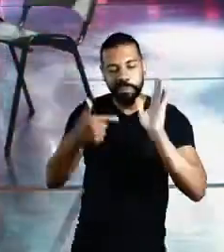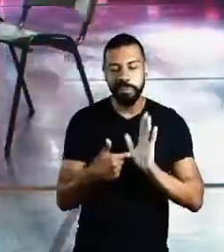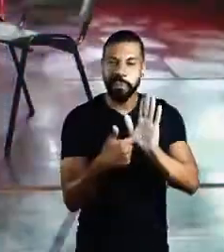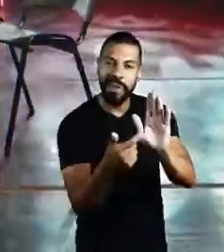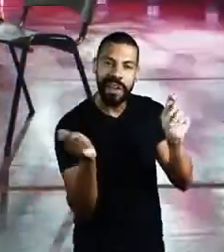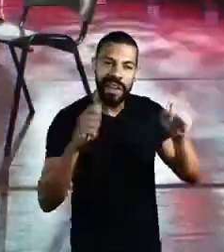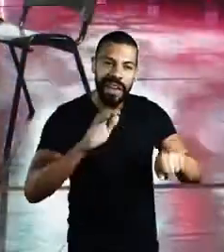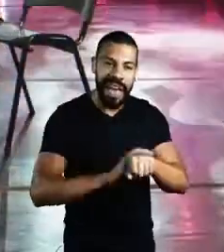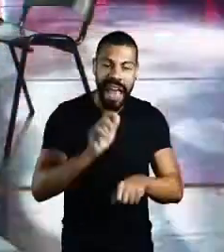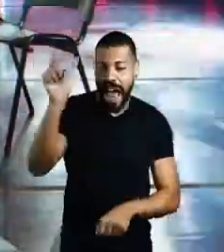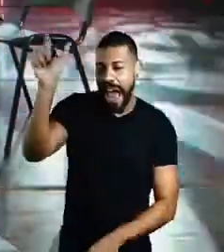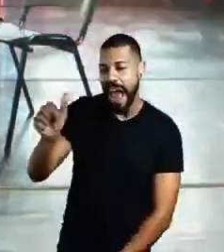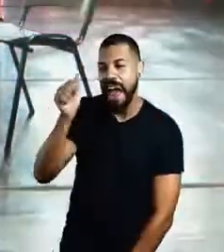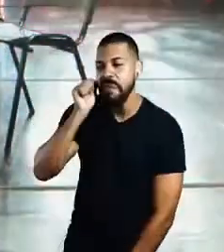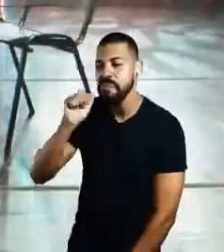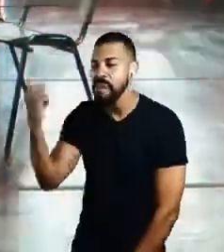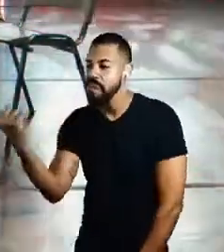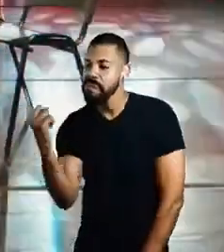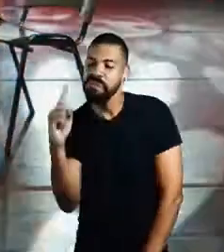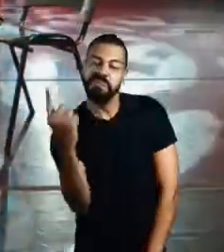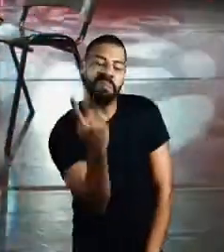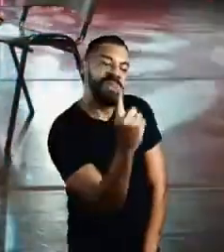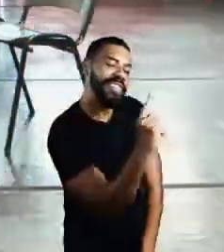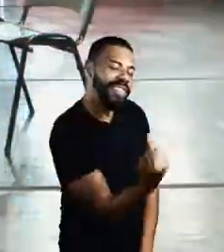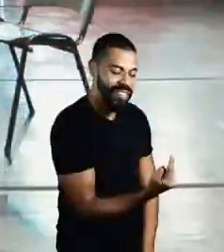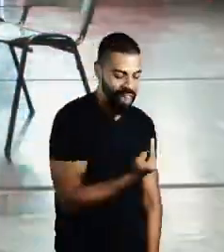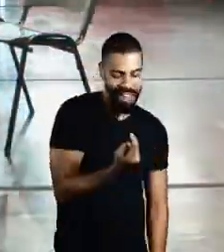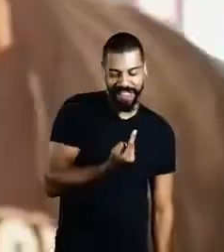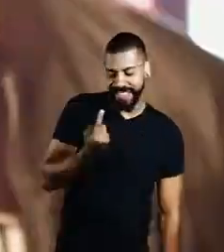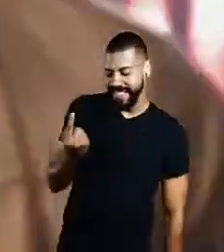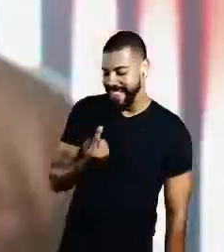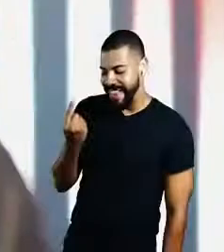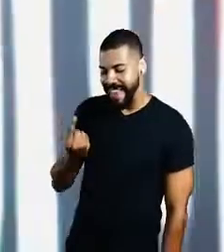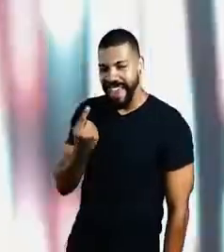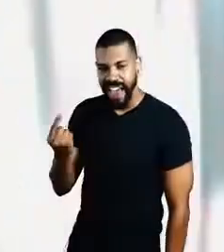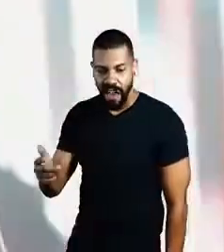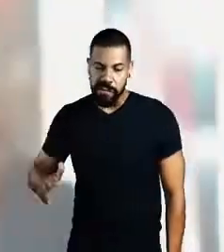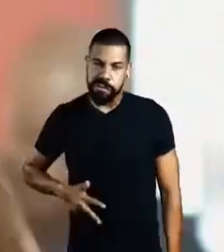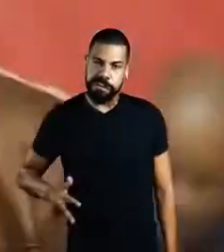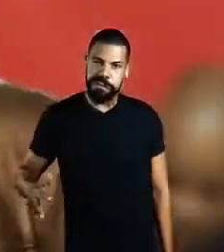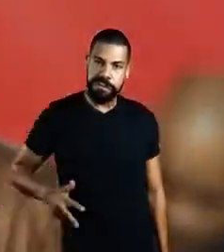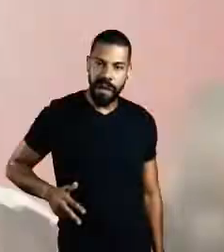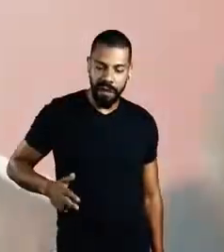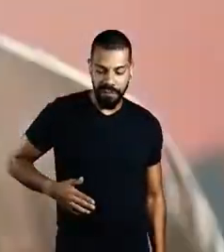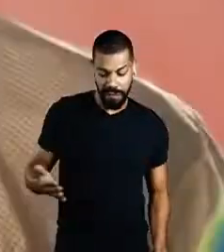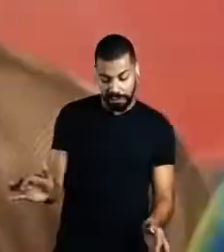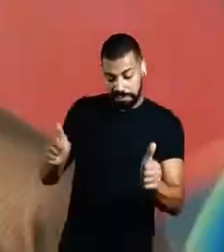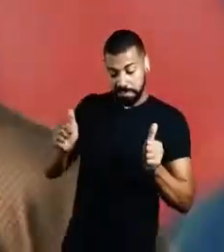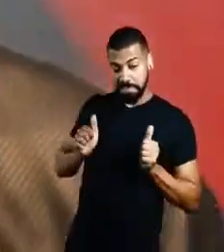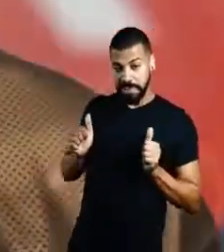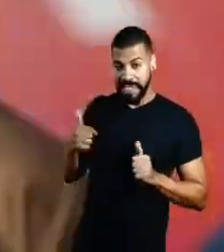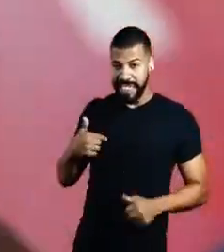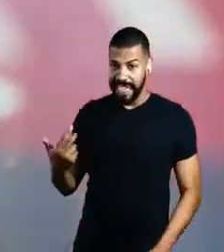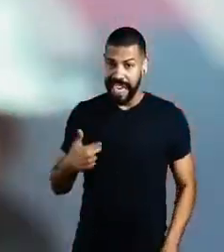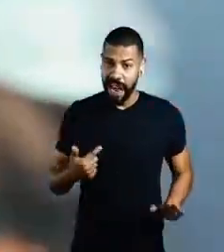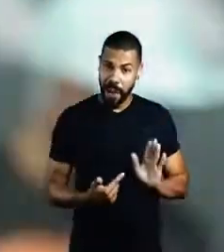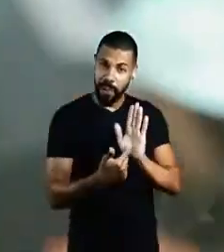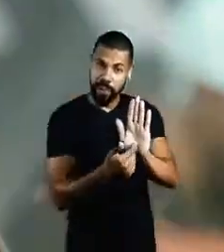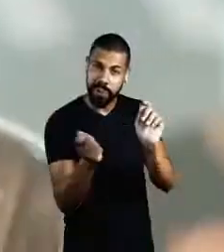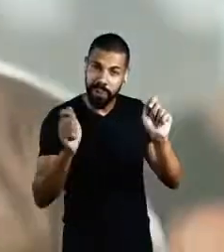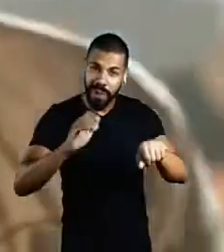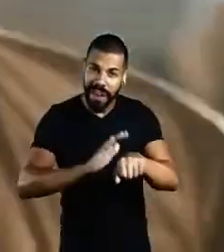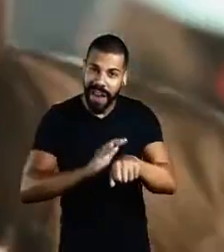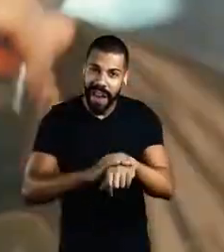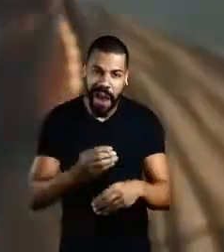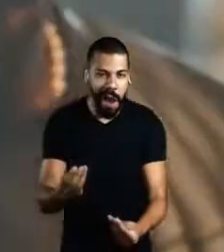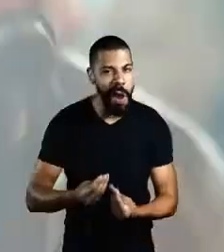Quanta mina charmosa na festa sozinha. E vagabundo de perreco na minha. Meu naipe, meu modo será que eu